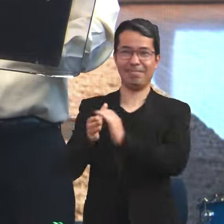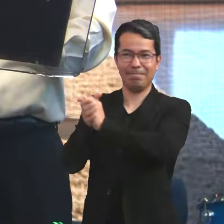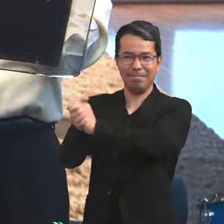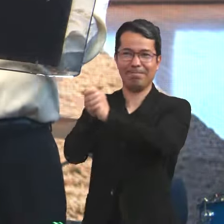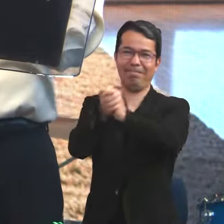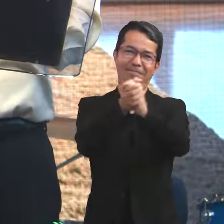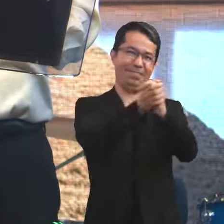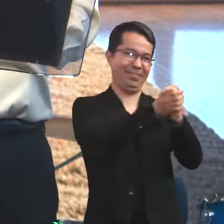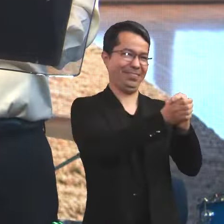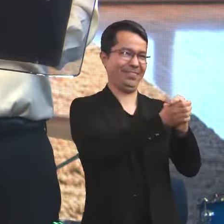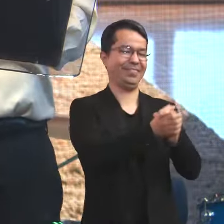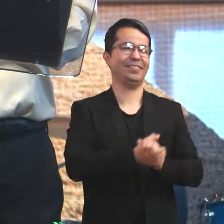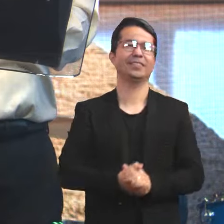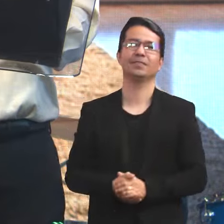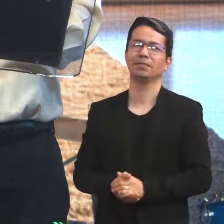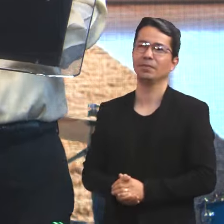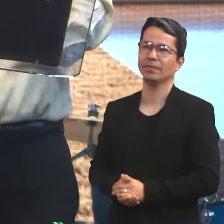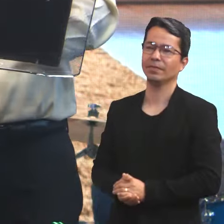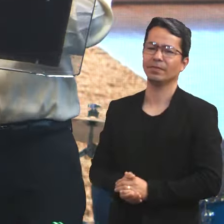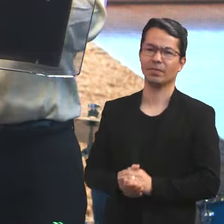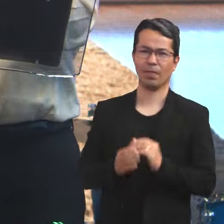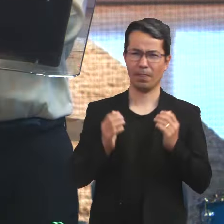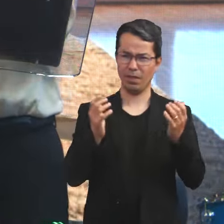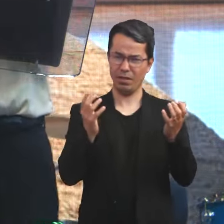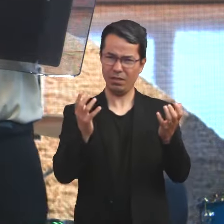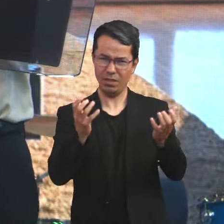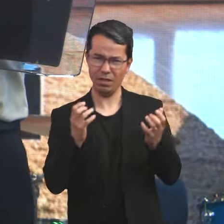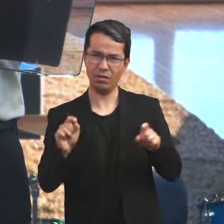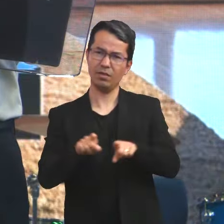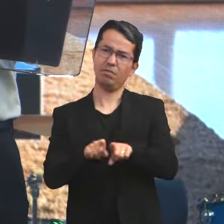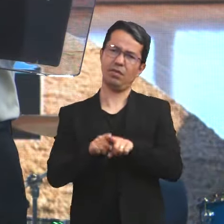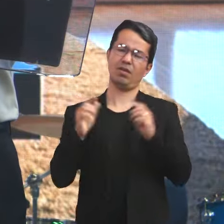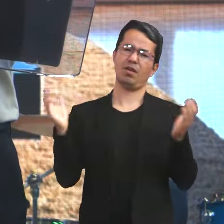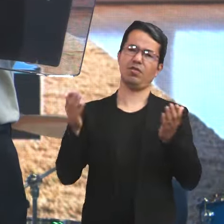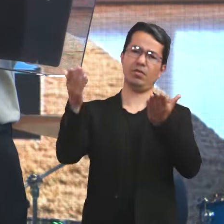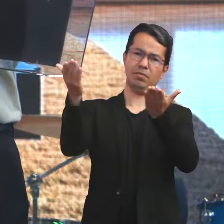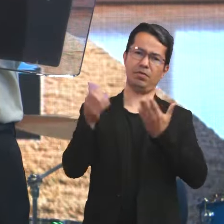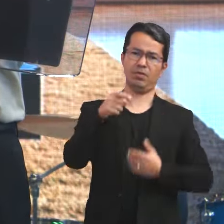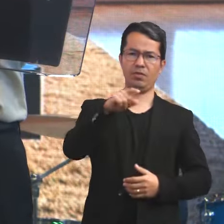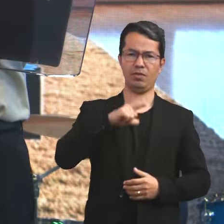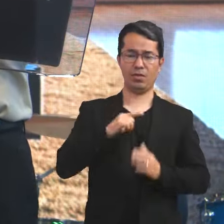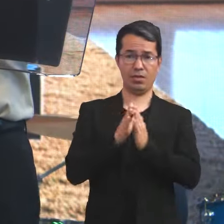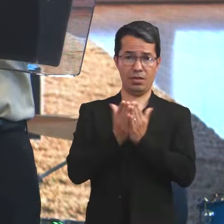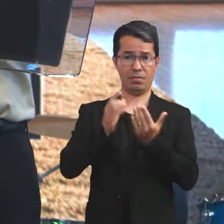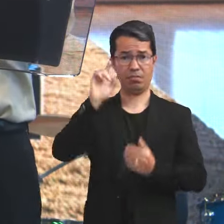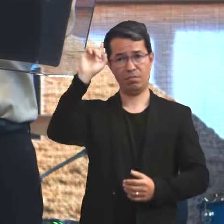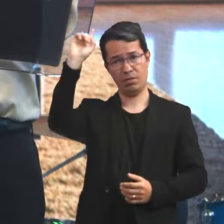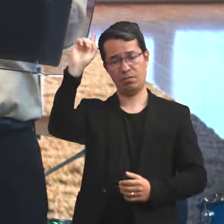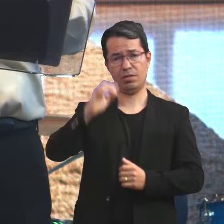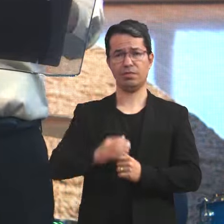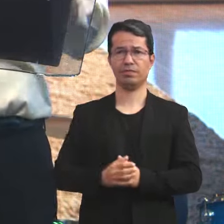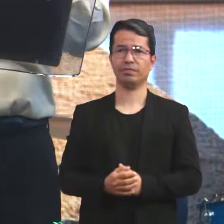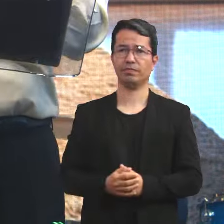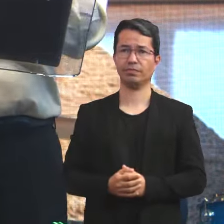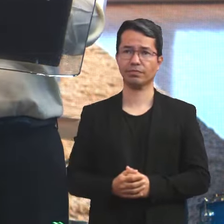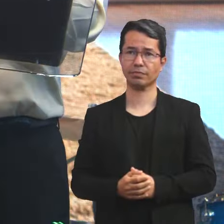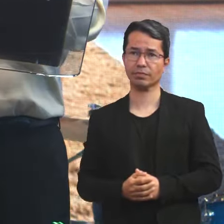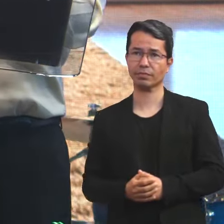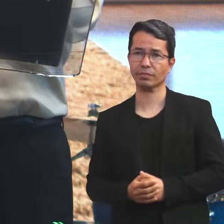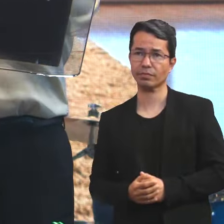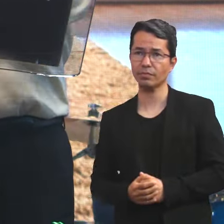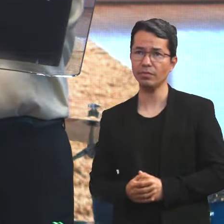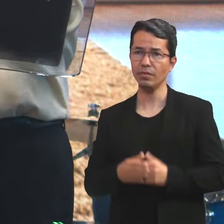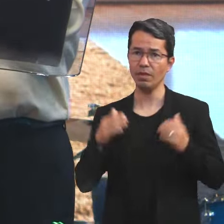prazer poder cumprimentá-lo hojear a abrir palabra de di Quero convidar a abrir a palabra de